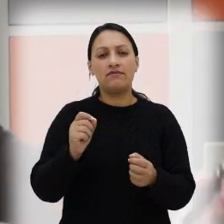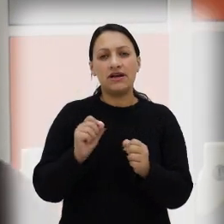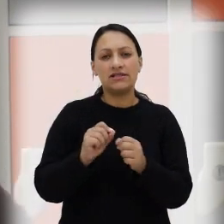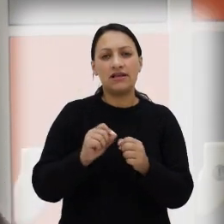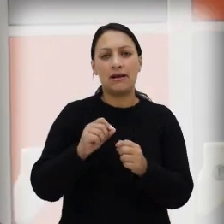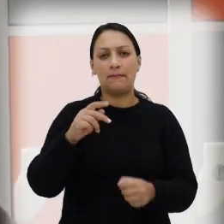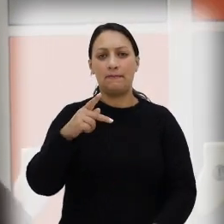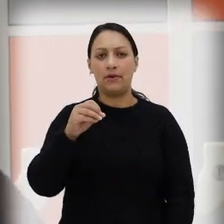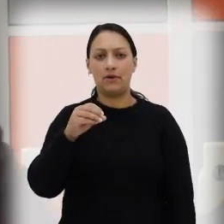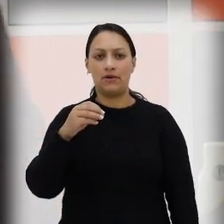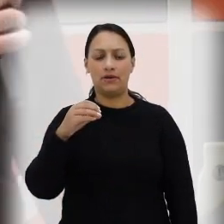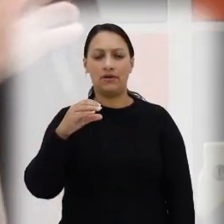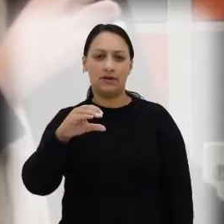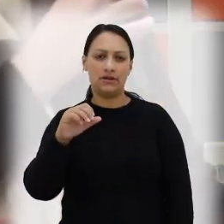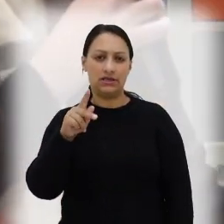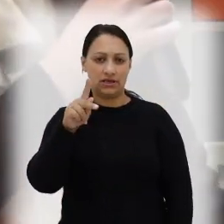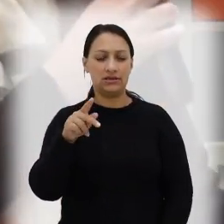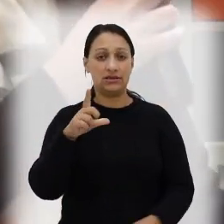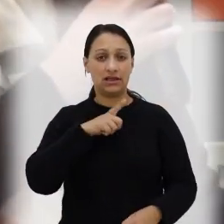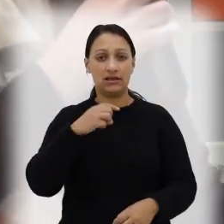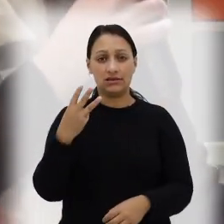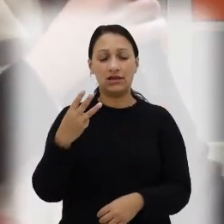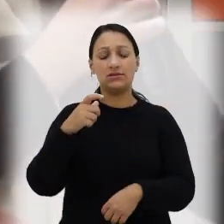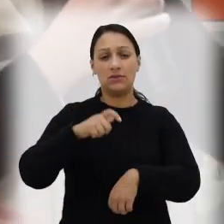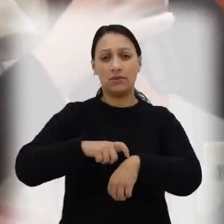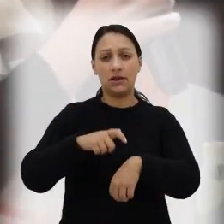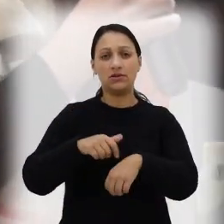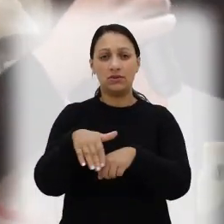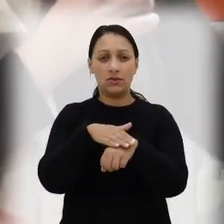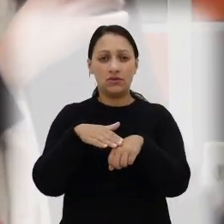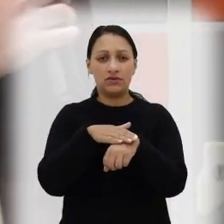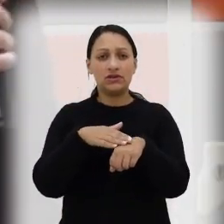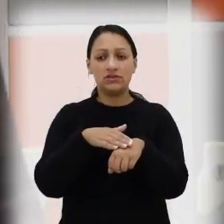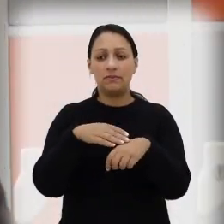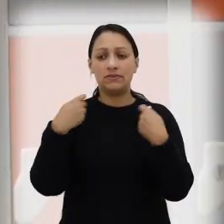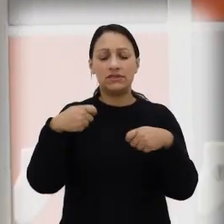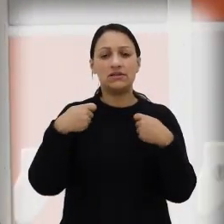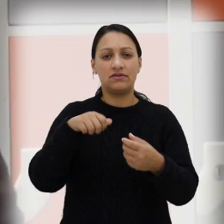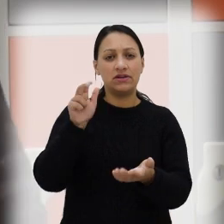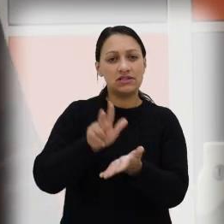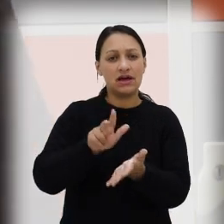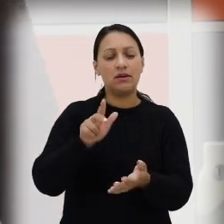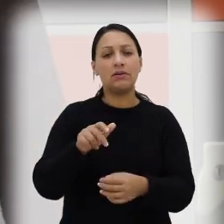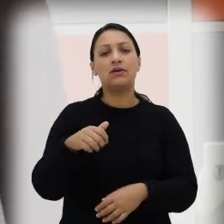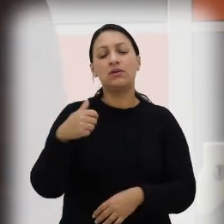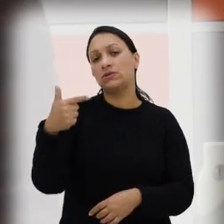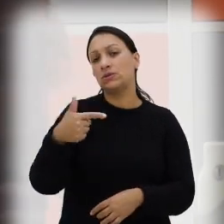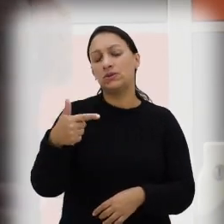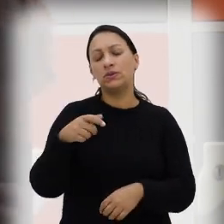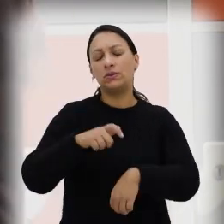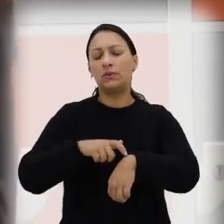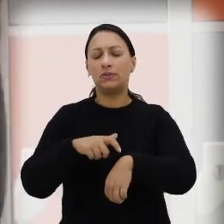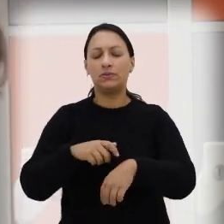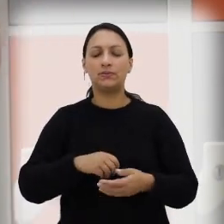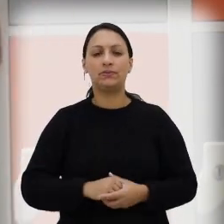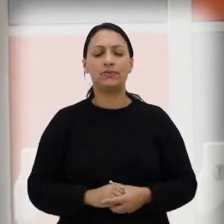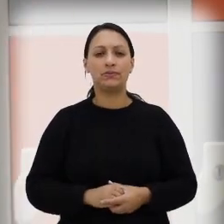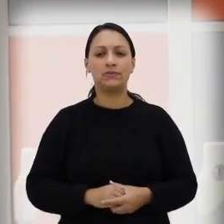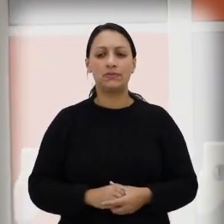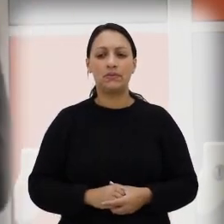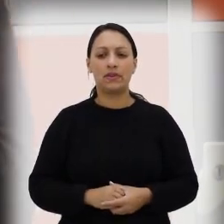3 momentos de conversa, de validação de POC, né, que é o 2º momento. E aí vai